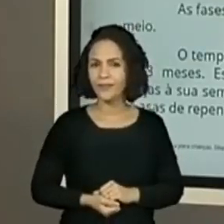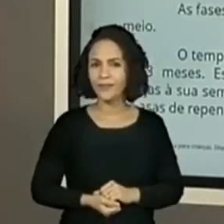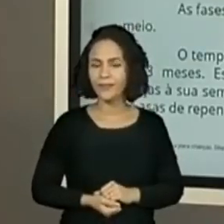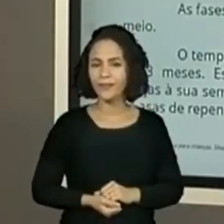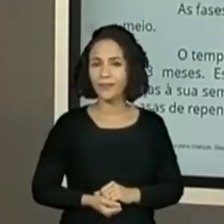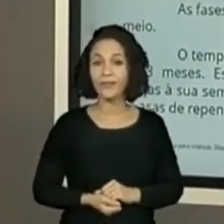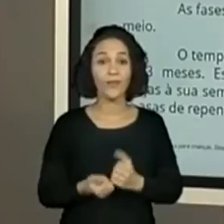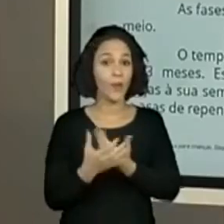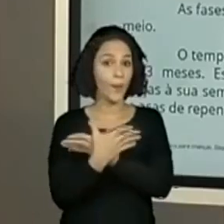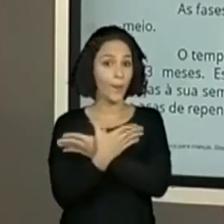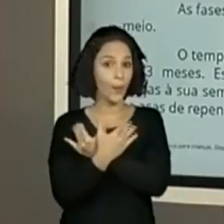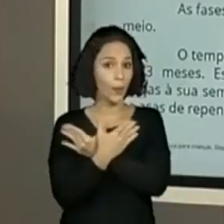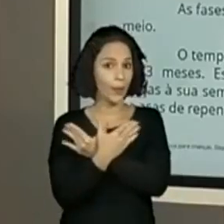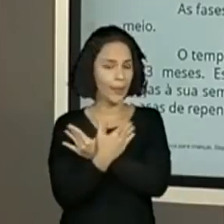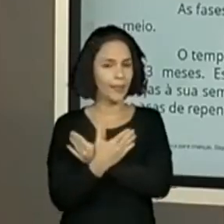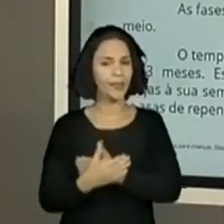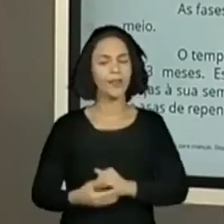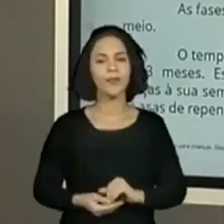A borboleta.